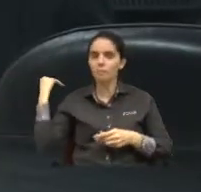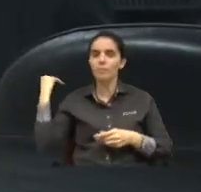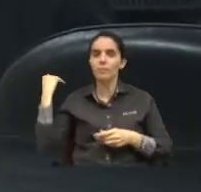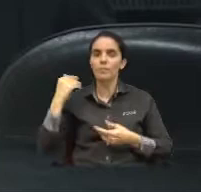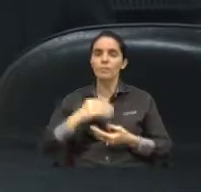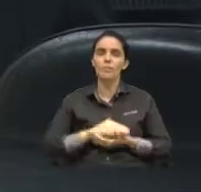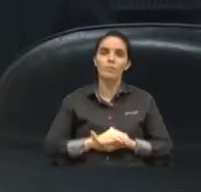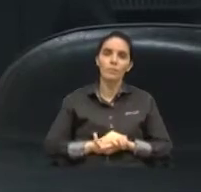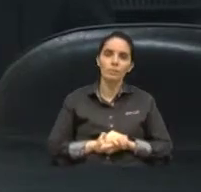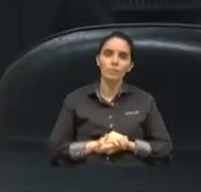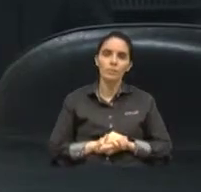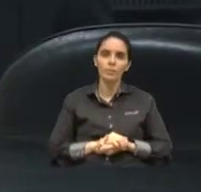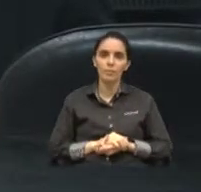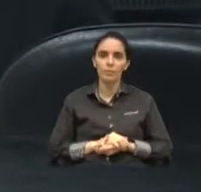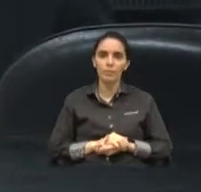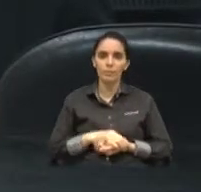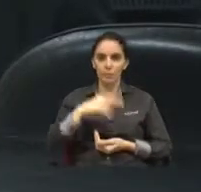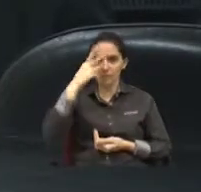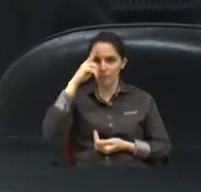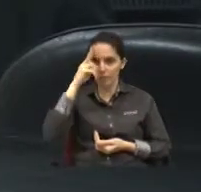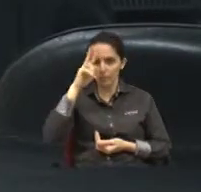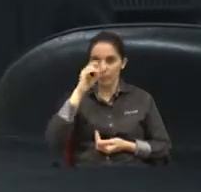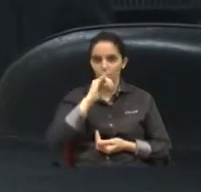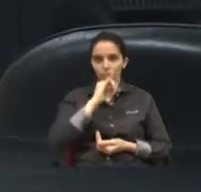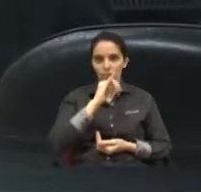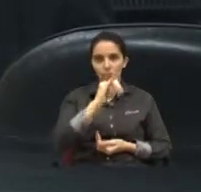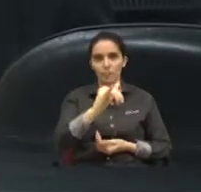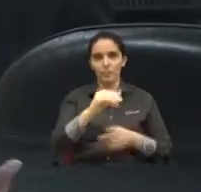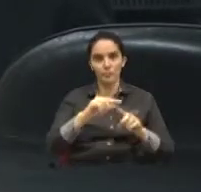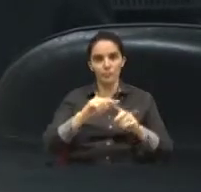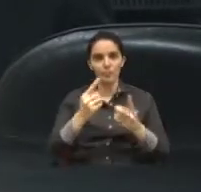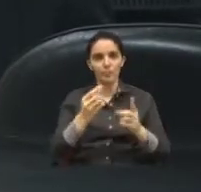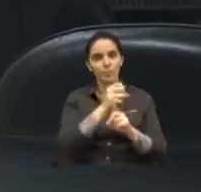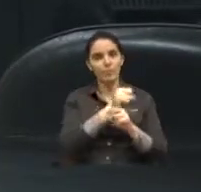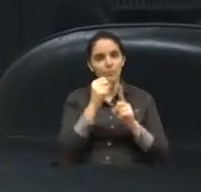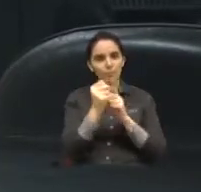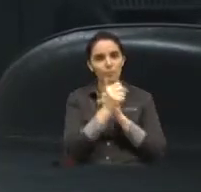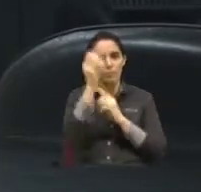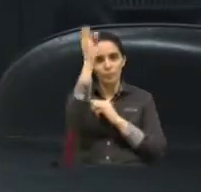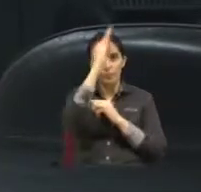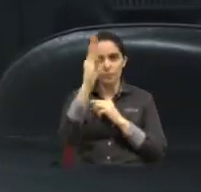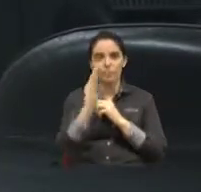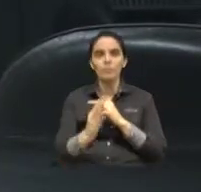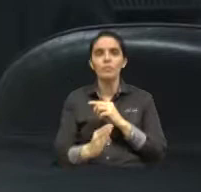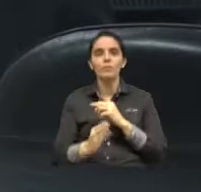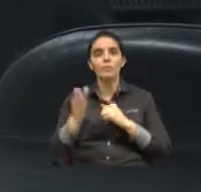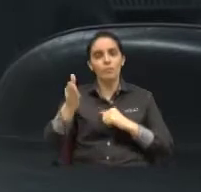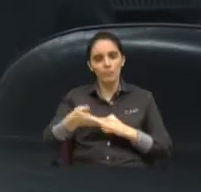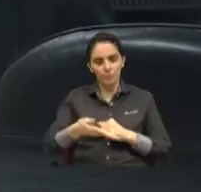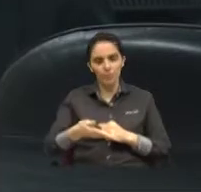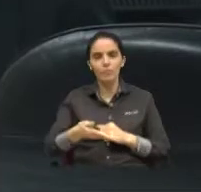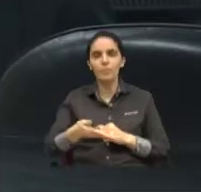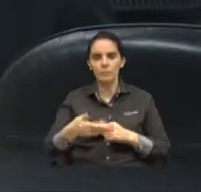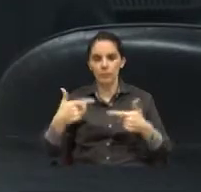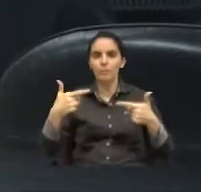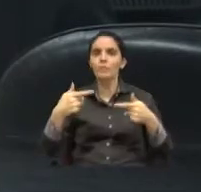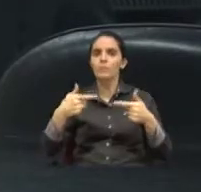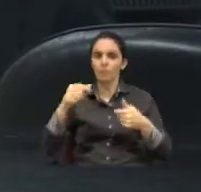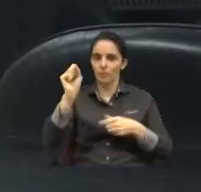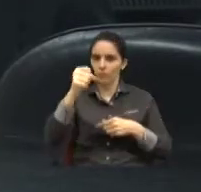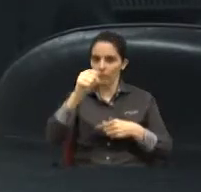história, aquilo que a história nos traduz, mas a nossa sociedade, infelizmente, hoje vive em caos, vive em guerra.